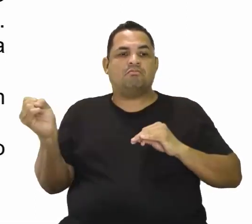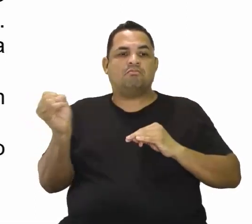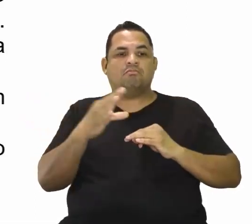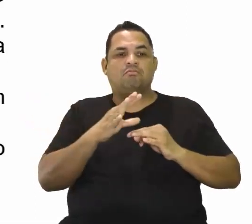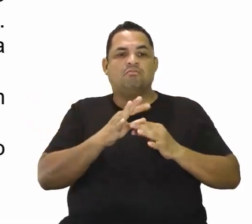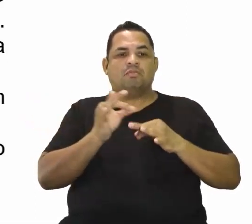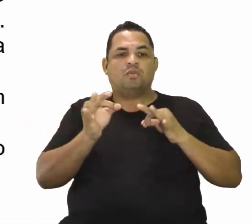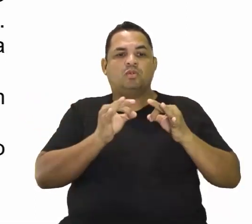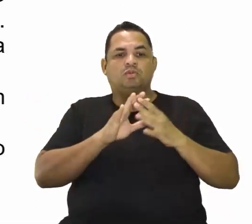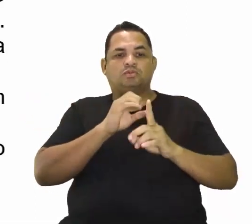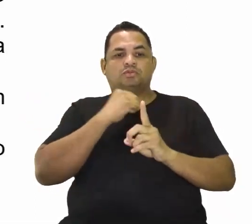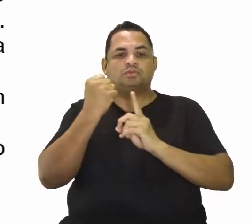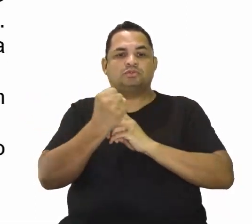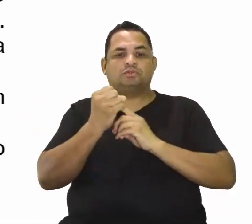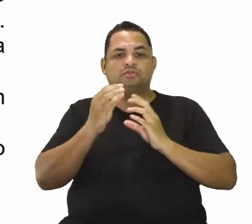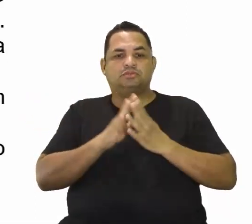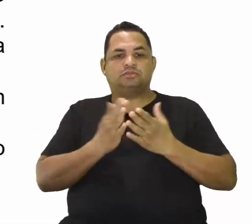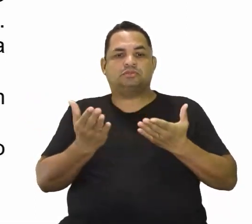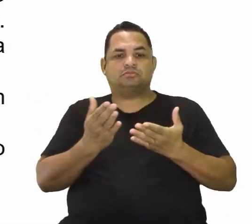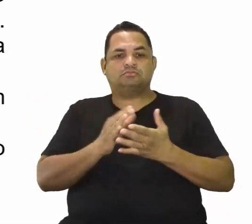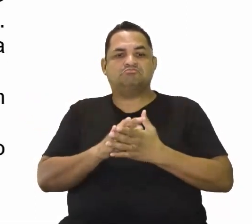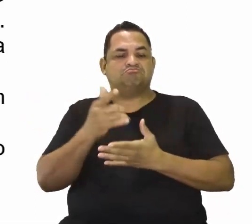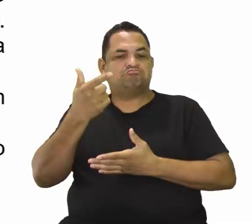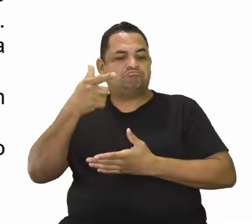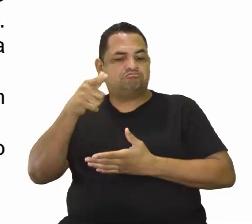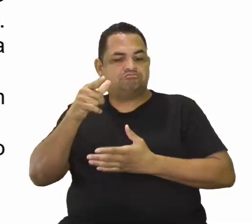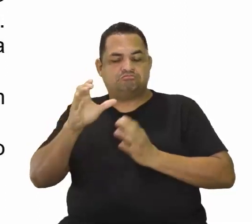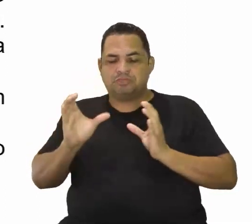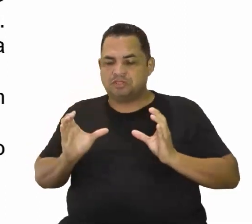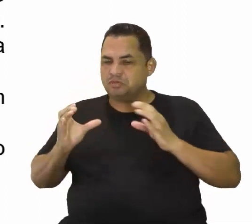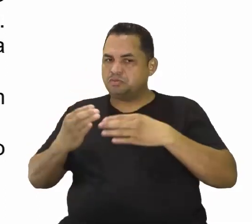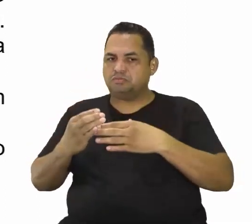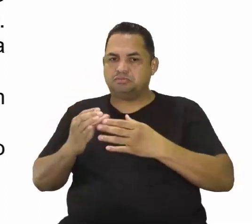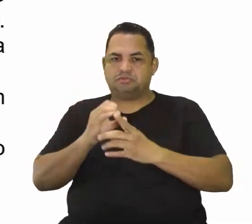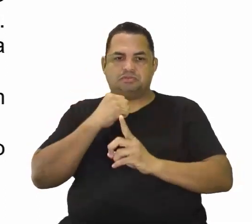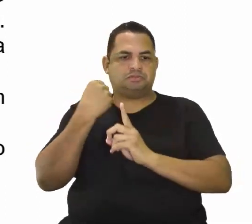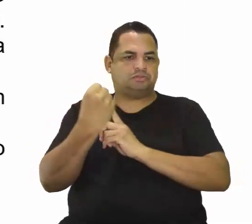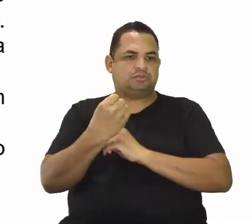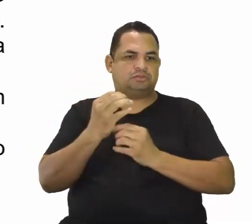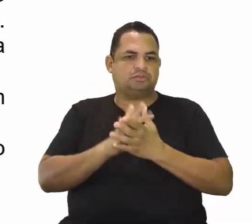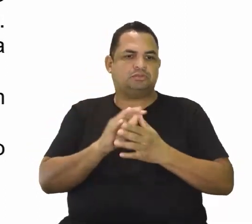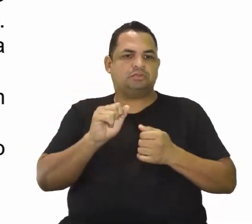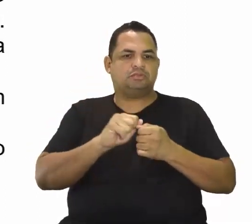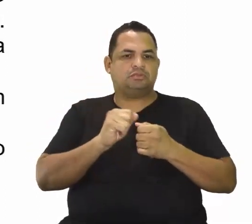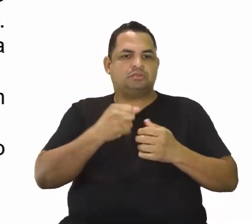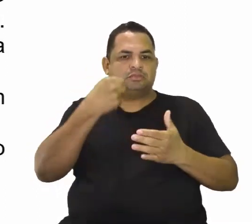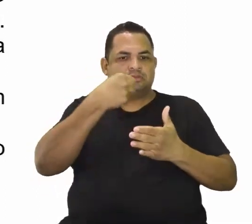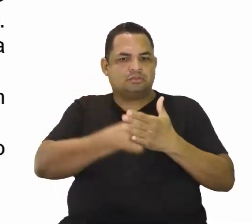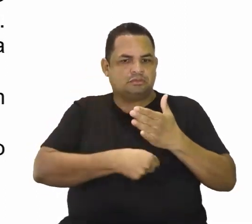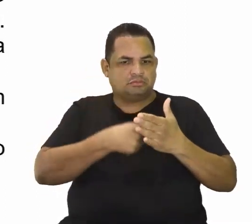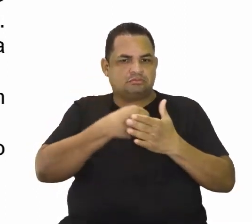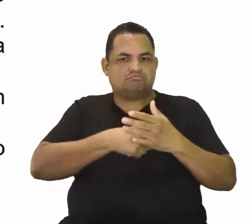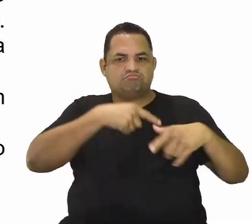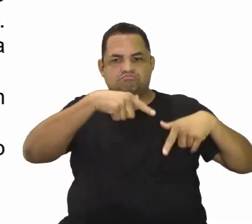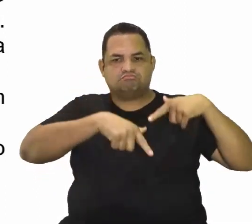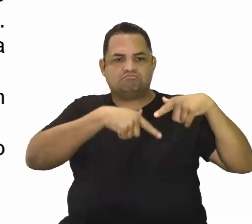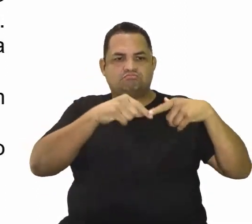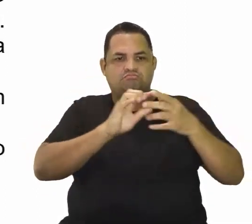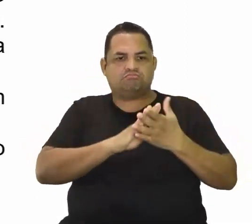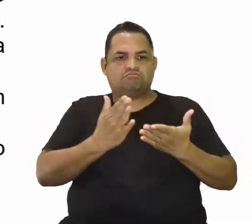nova ordem social coletivista, sem classe. Letra B, fazia uma defesa veemente do